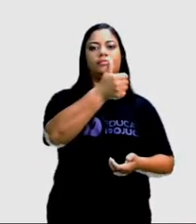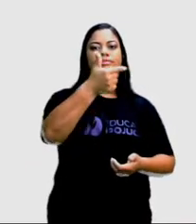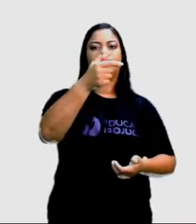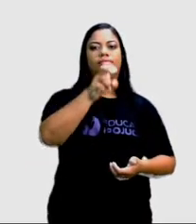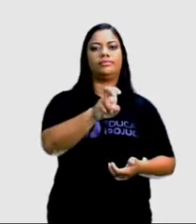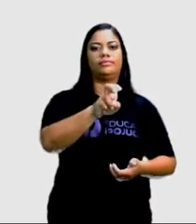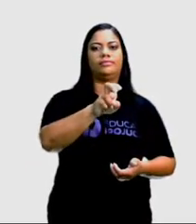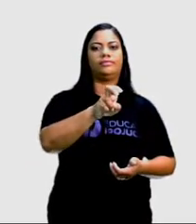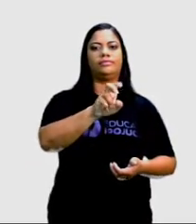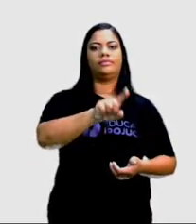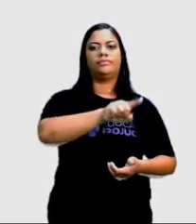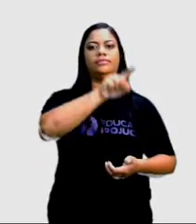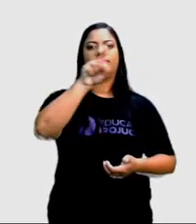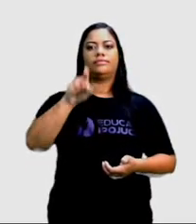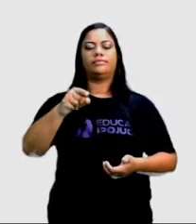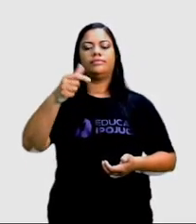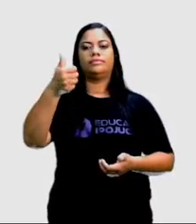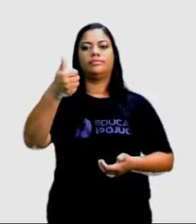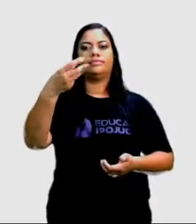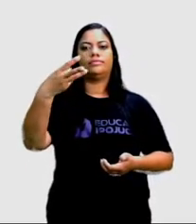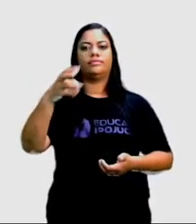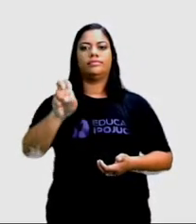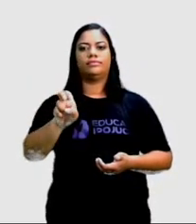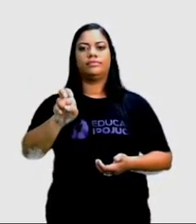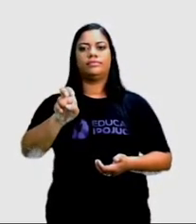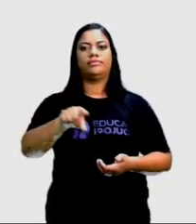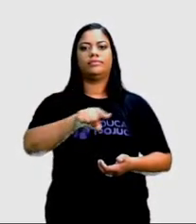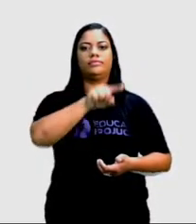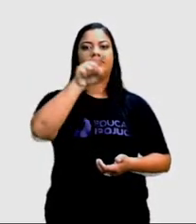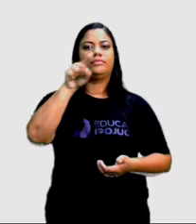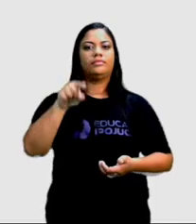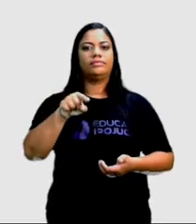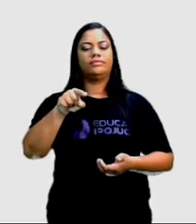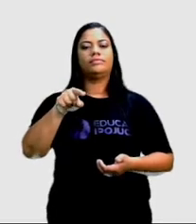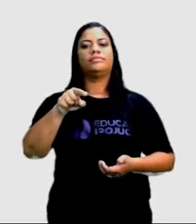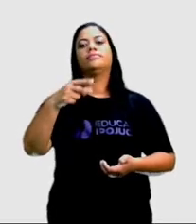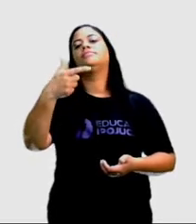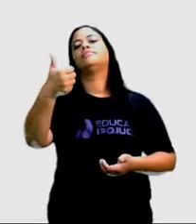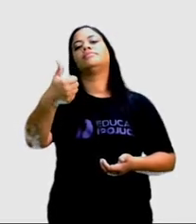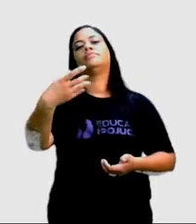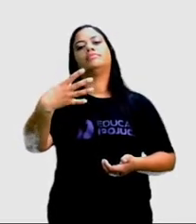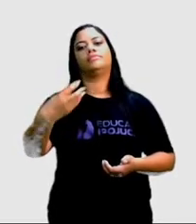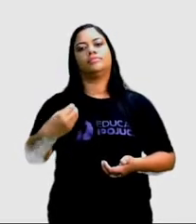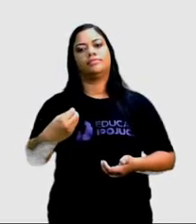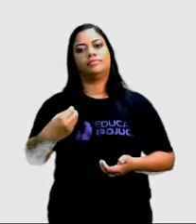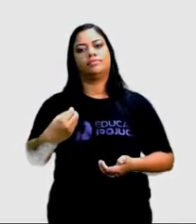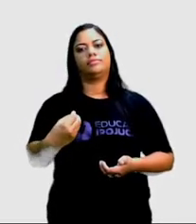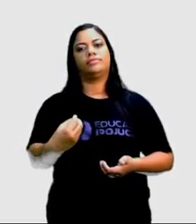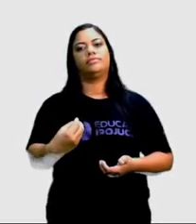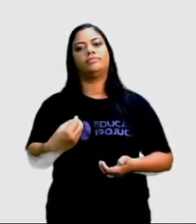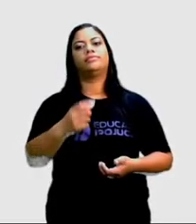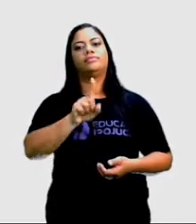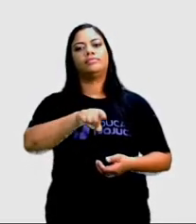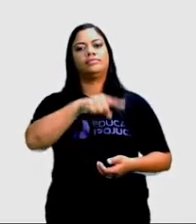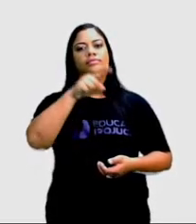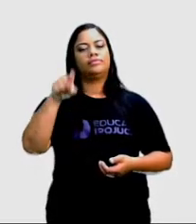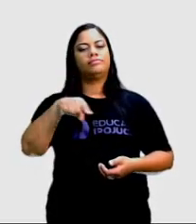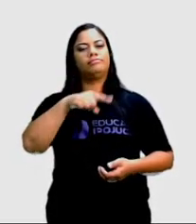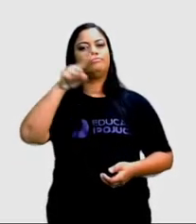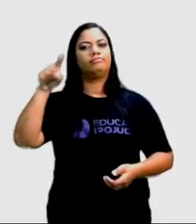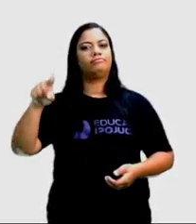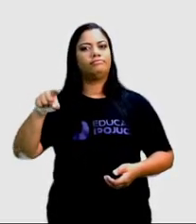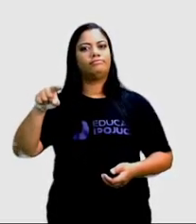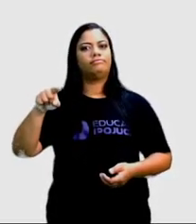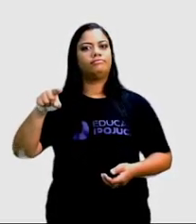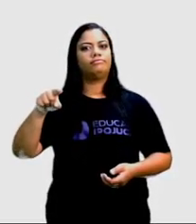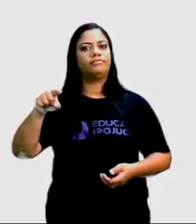125 pulou para 135, aí vem 140, aí pulou,